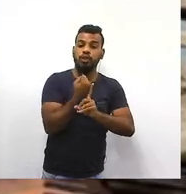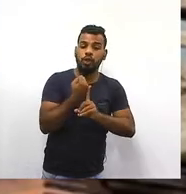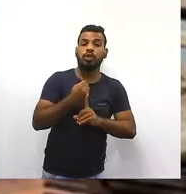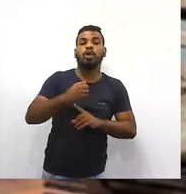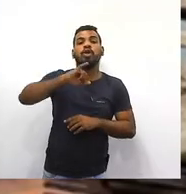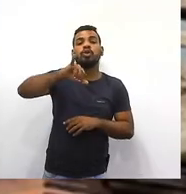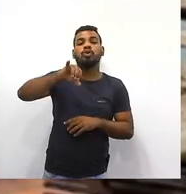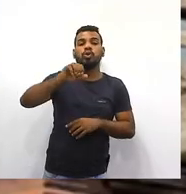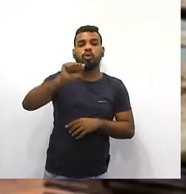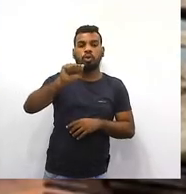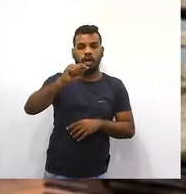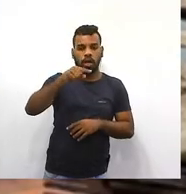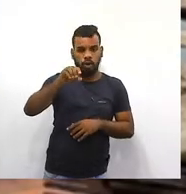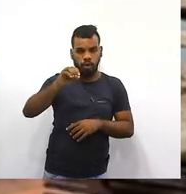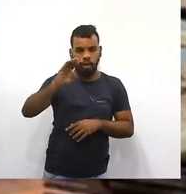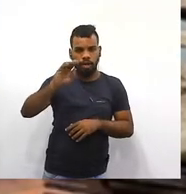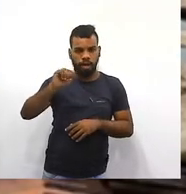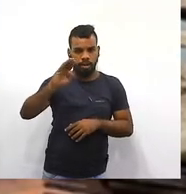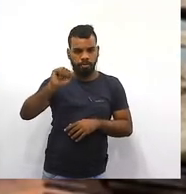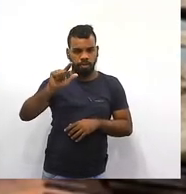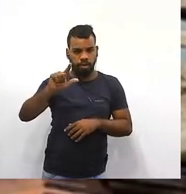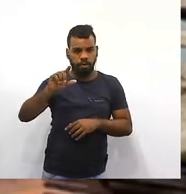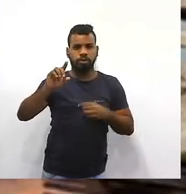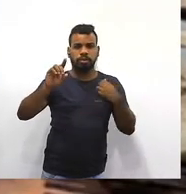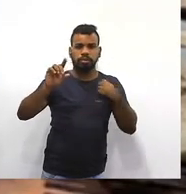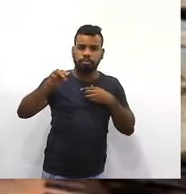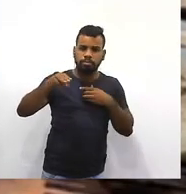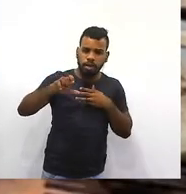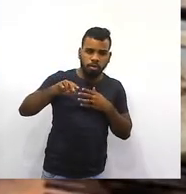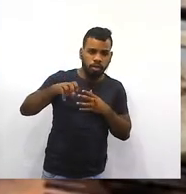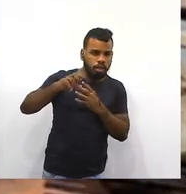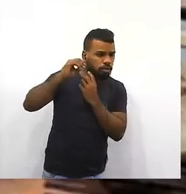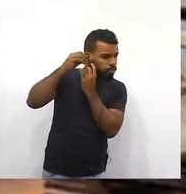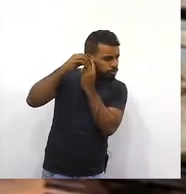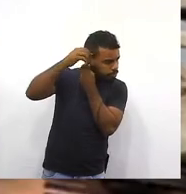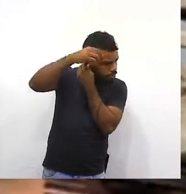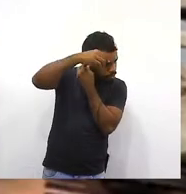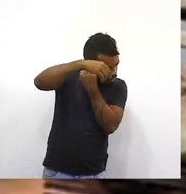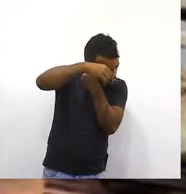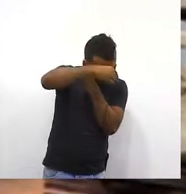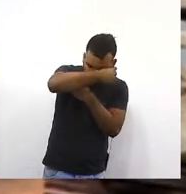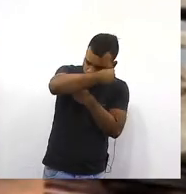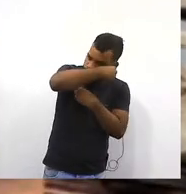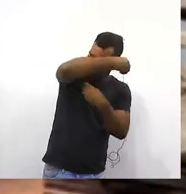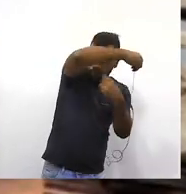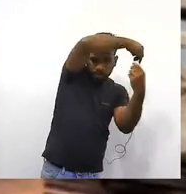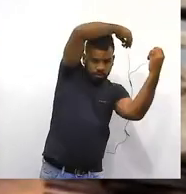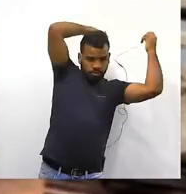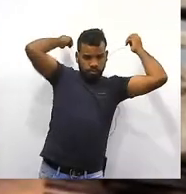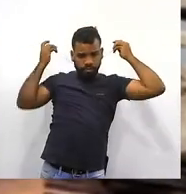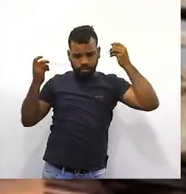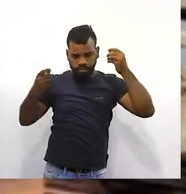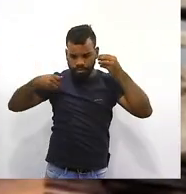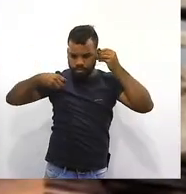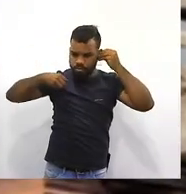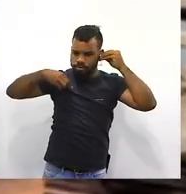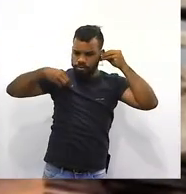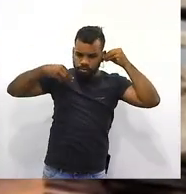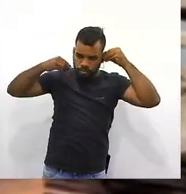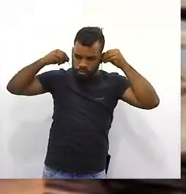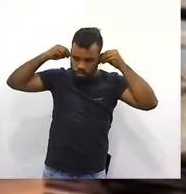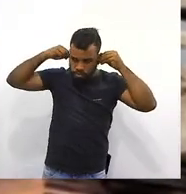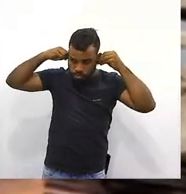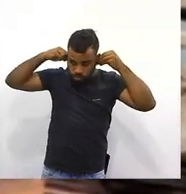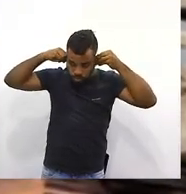de Melo Neto. Vale lembrar, gente, que os livros de literatura trazem, principalmente os livros do ensino médio, que são os livros que nós estudamos, né? Para a prova